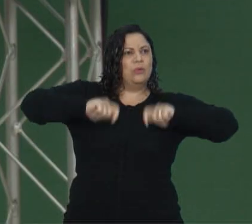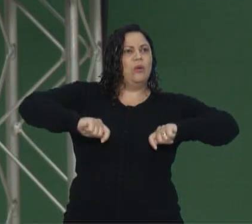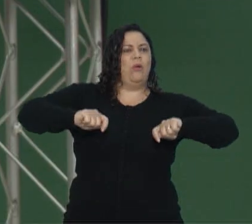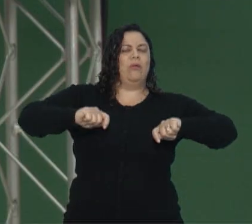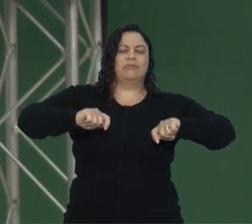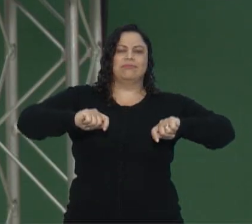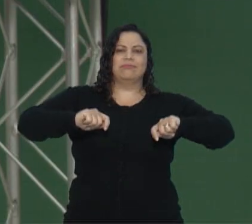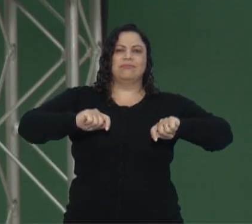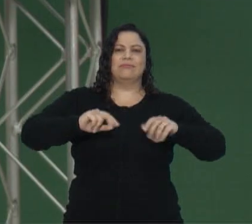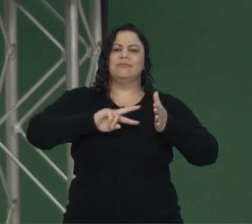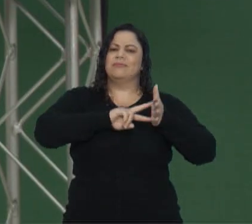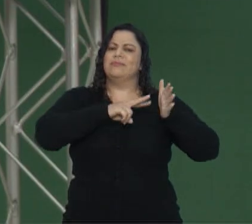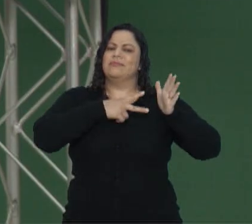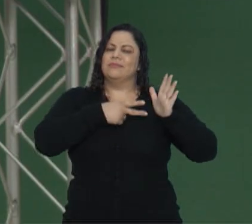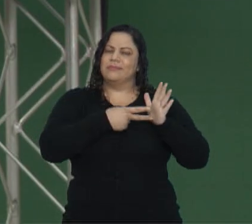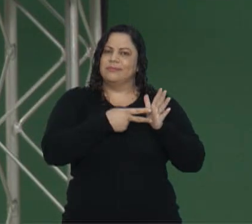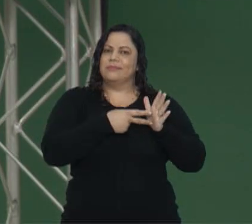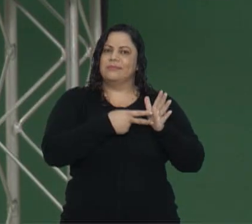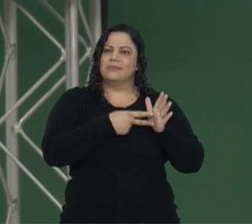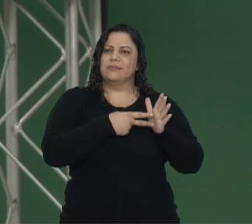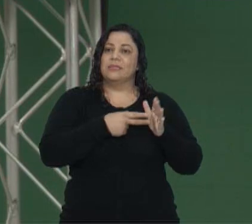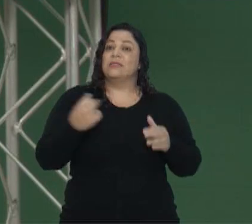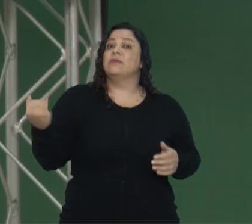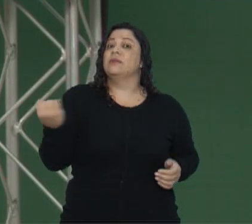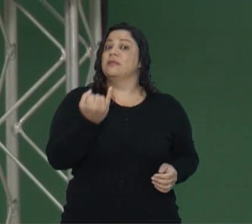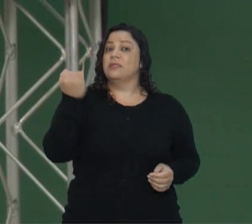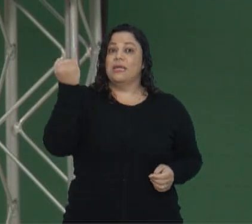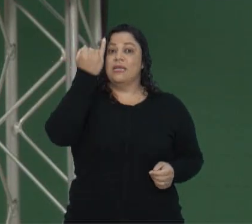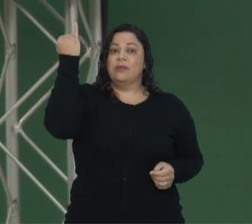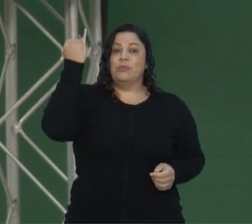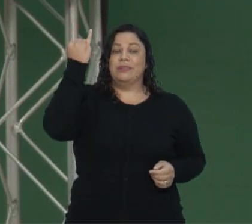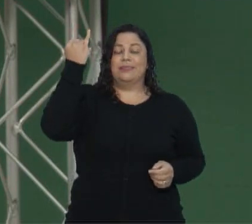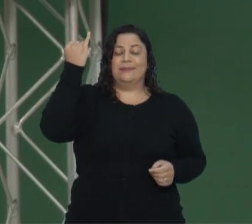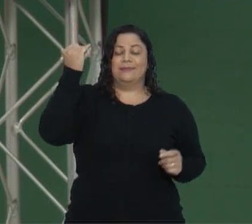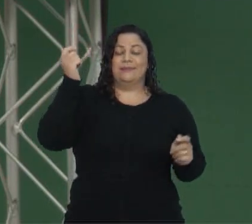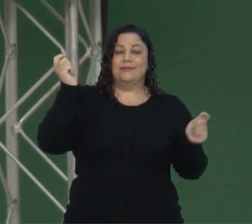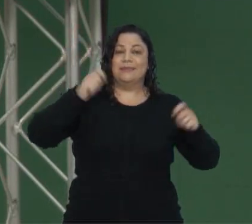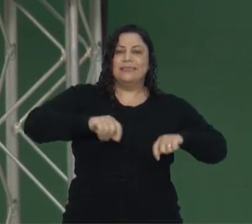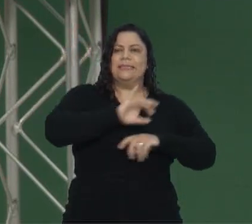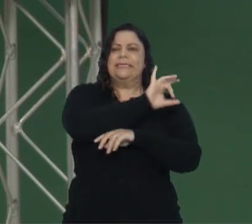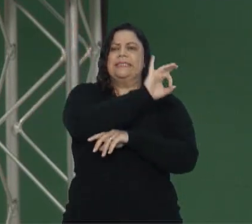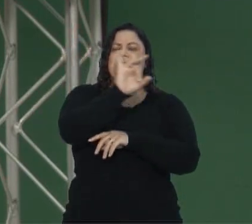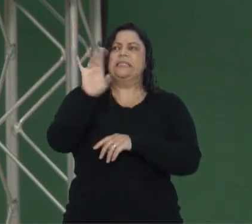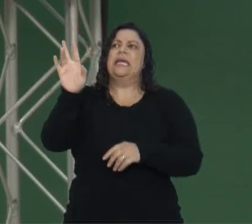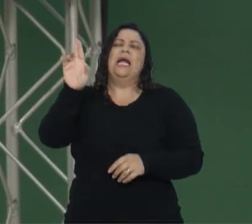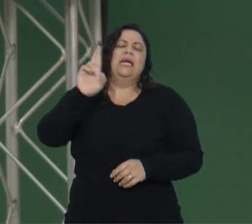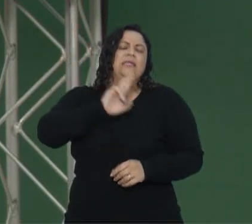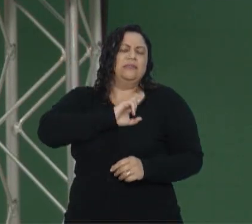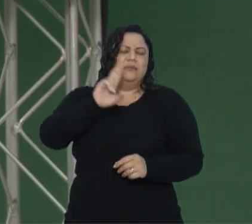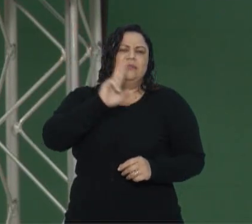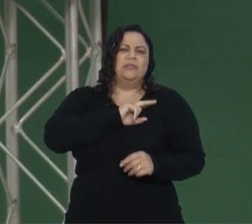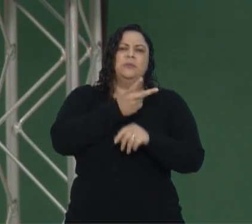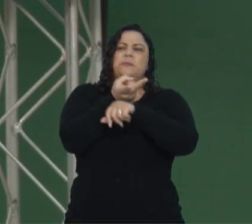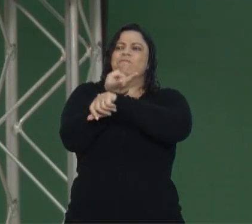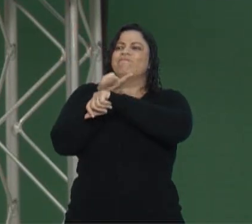no caso, o significado. Então, trazendo a importância da nossa espiritualidade, da religião, de se buscar esses